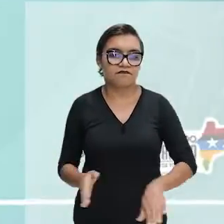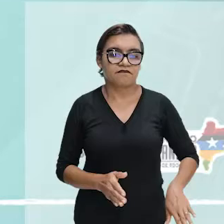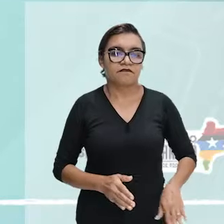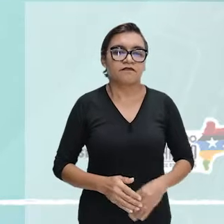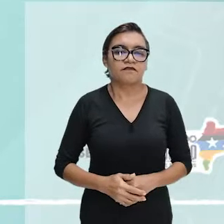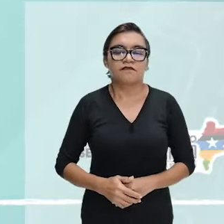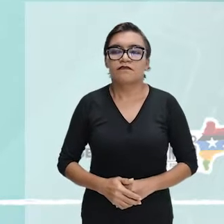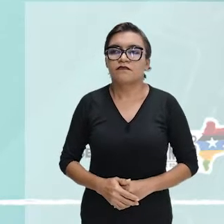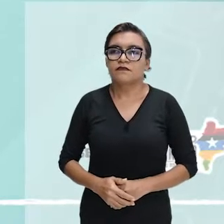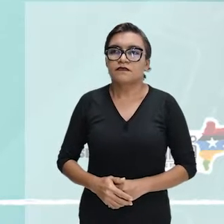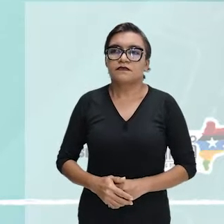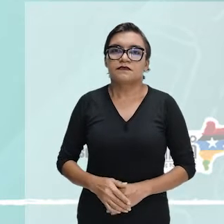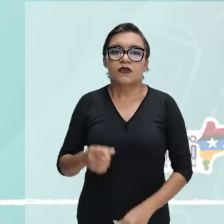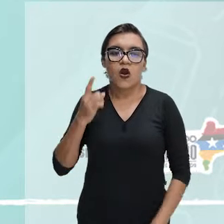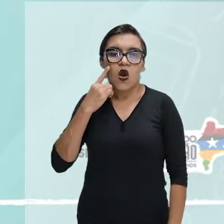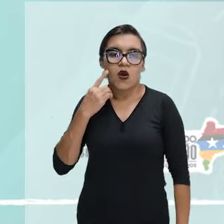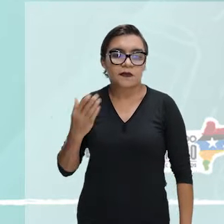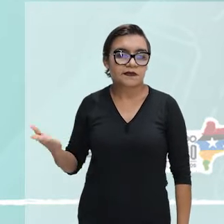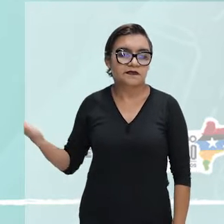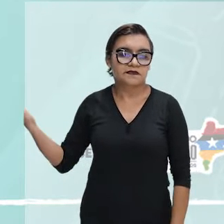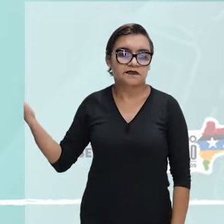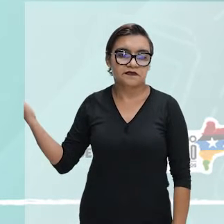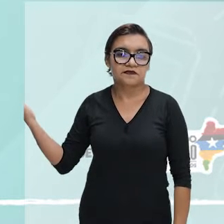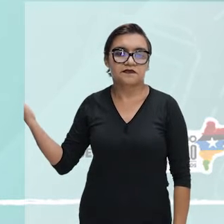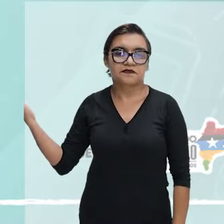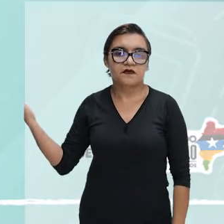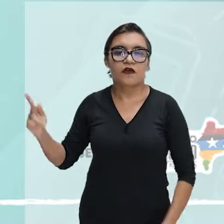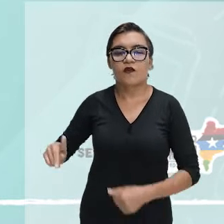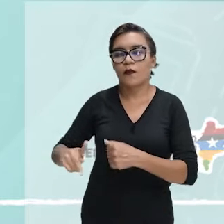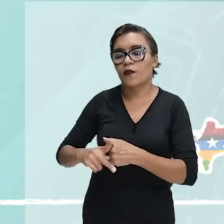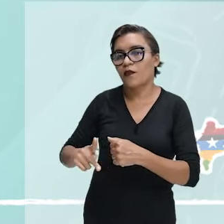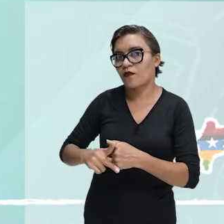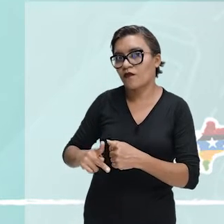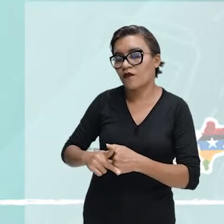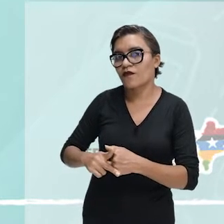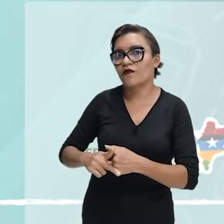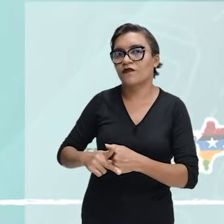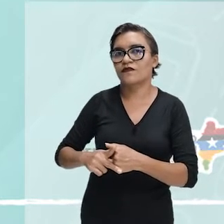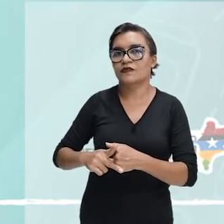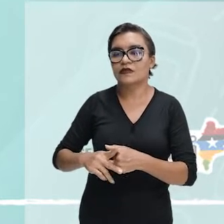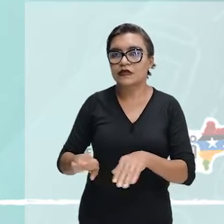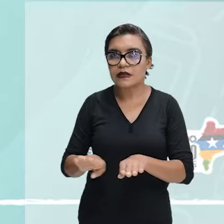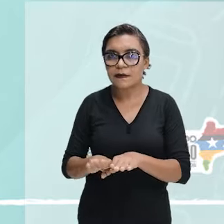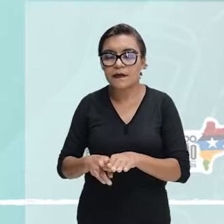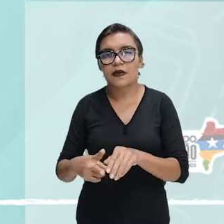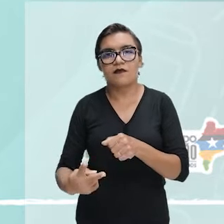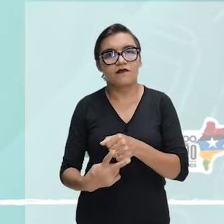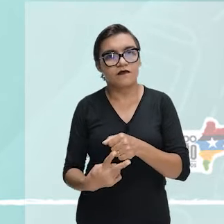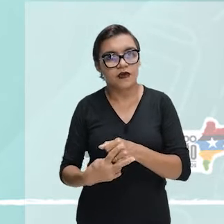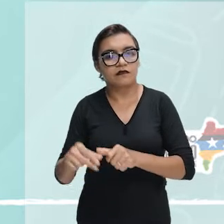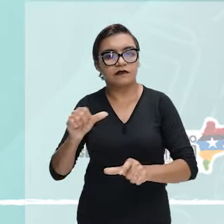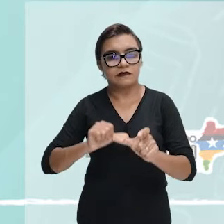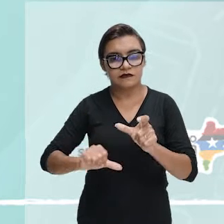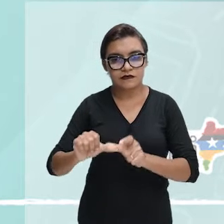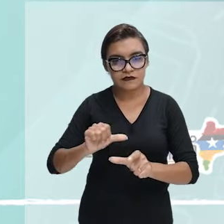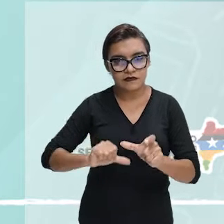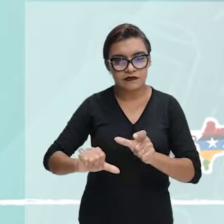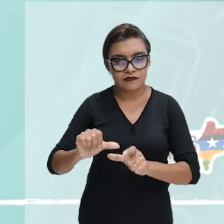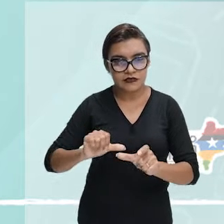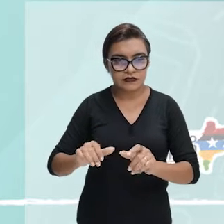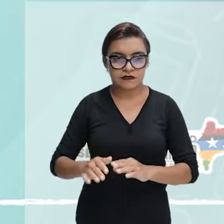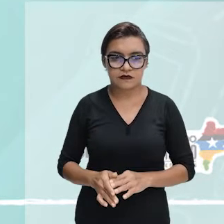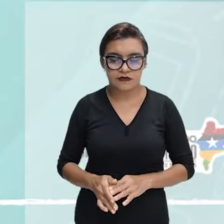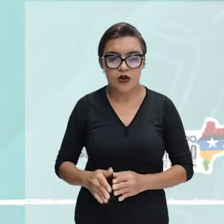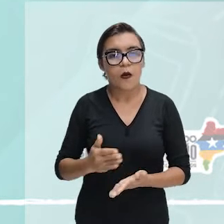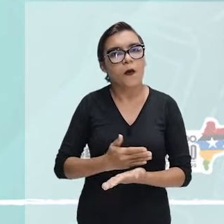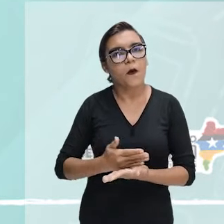Colocação pronominal dos verbos pronominais ou reflexivos. Diferentemente da língua portuguesa, em espanhol nós podemos começar uma